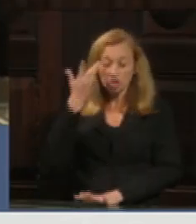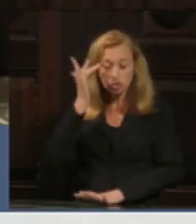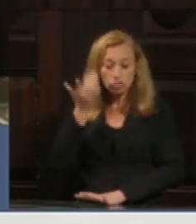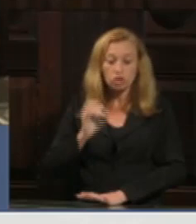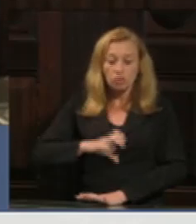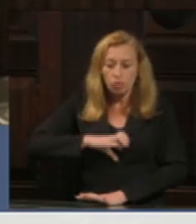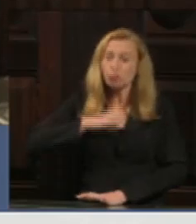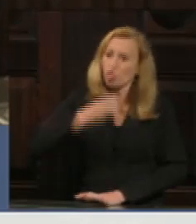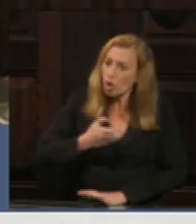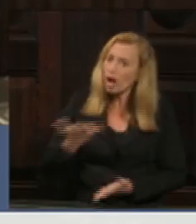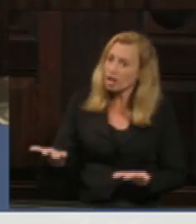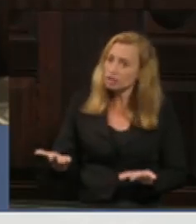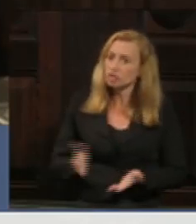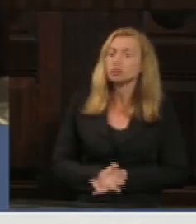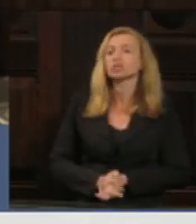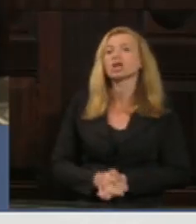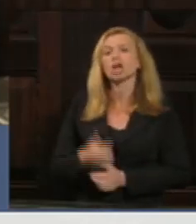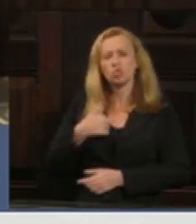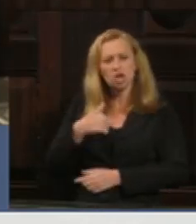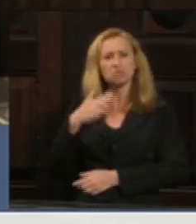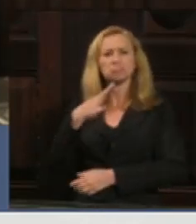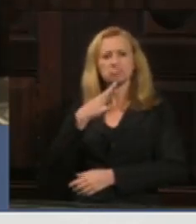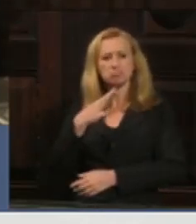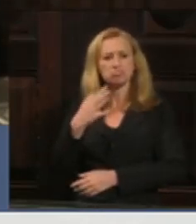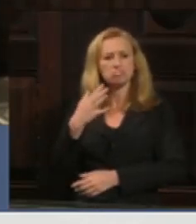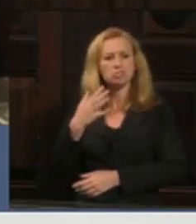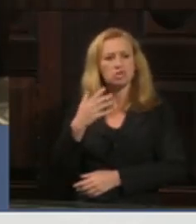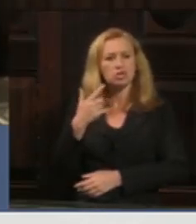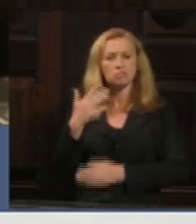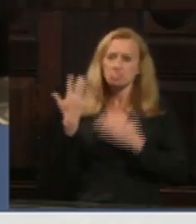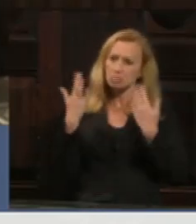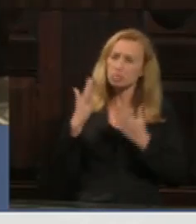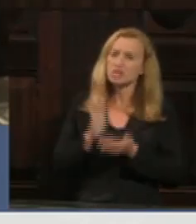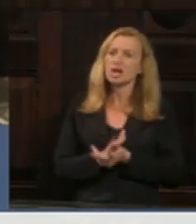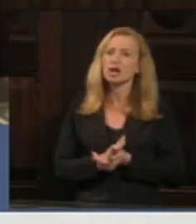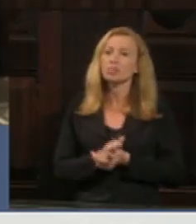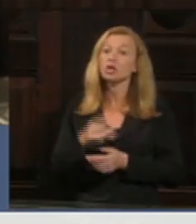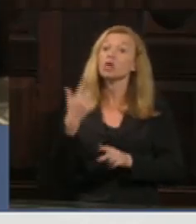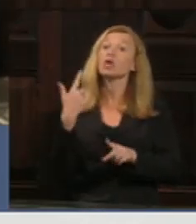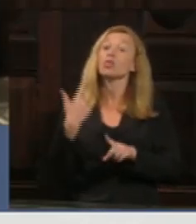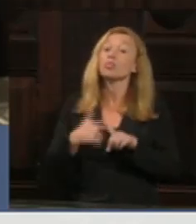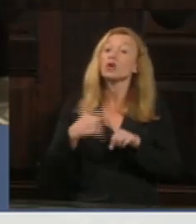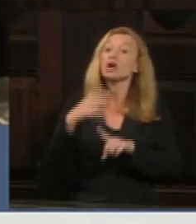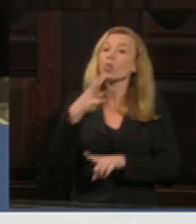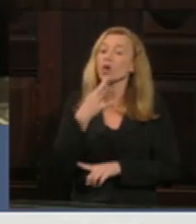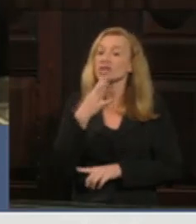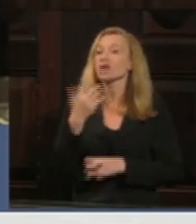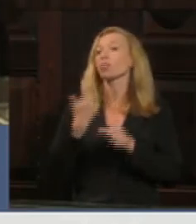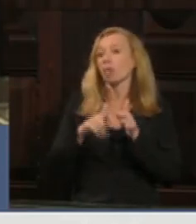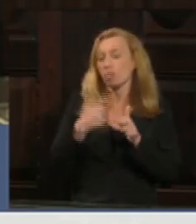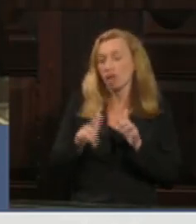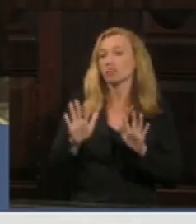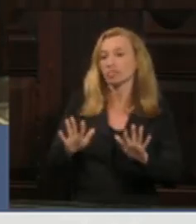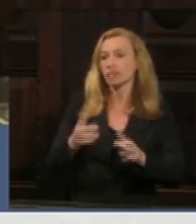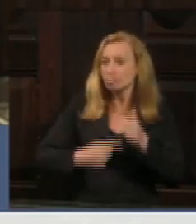quero ressaltar. Reconhecer o problema é o primeiro passo para superá-lo. Mais do que